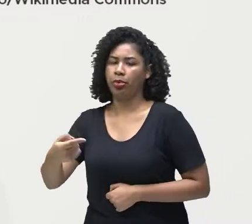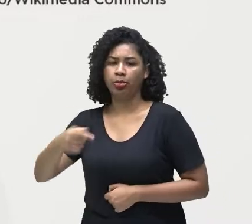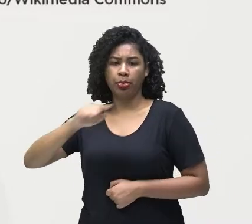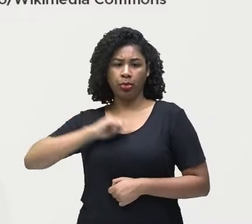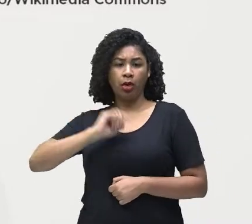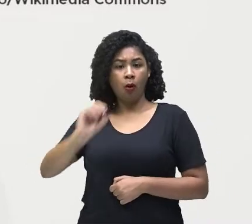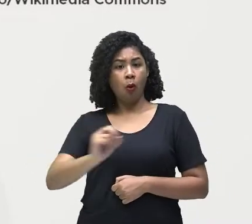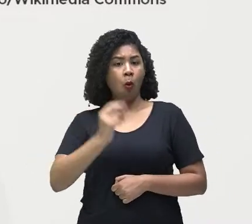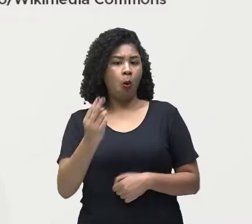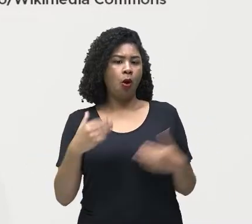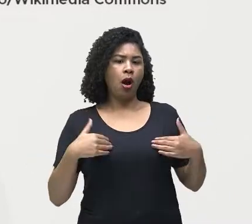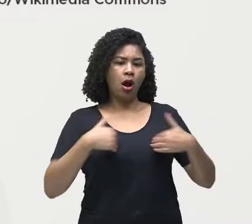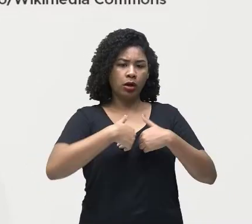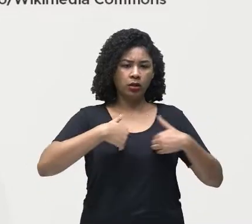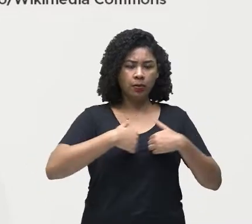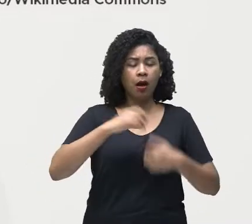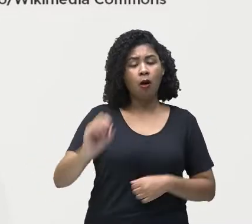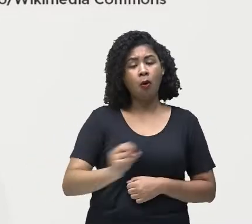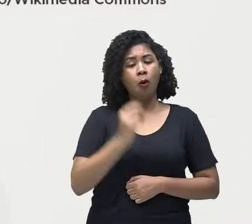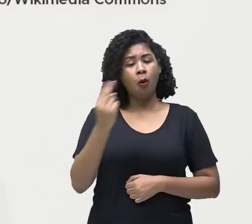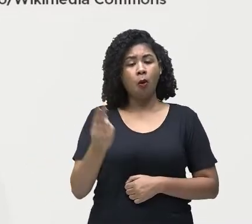animais ou ambientes,